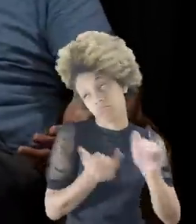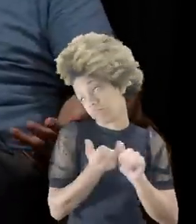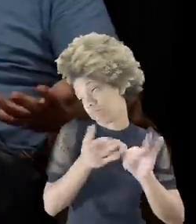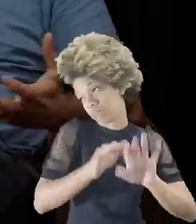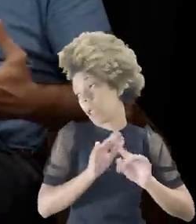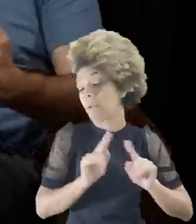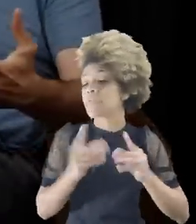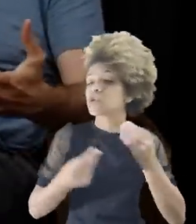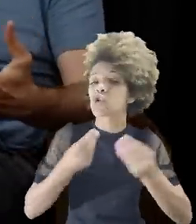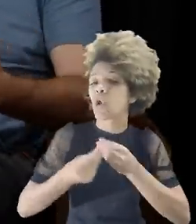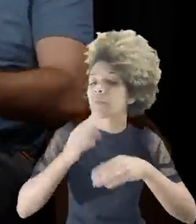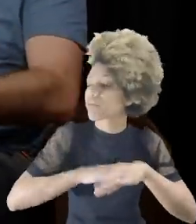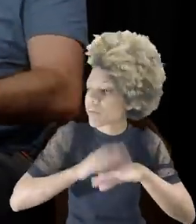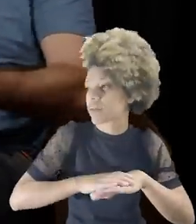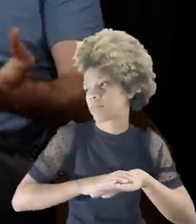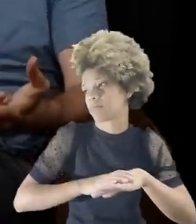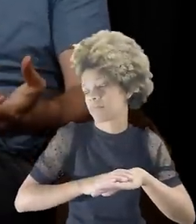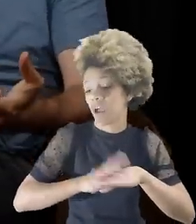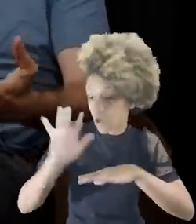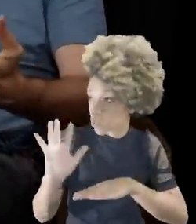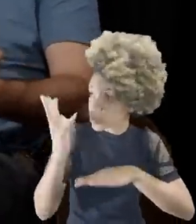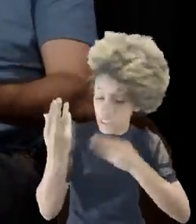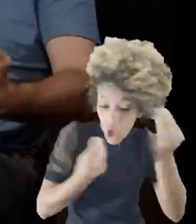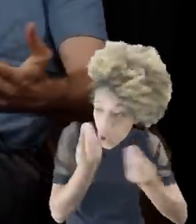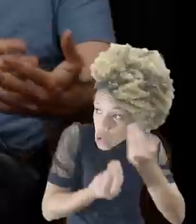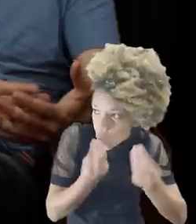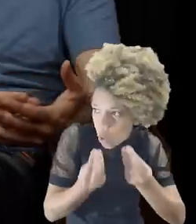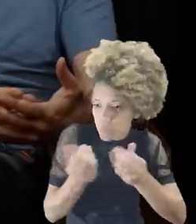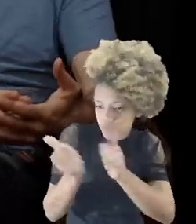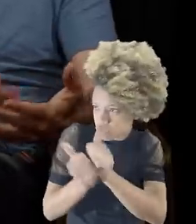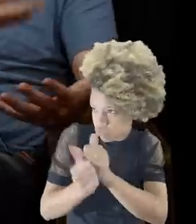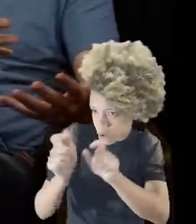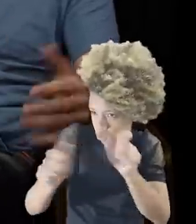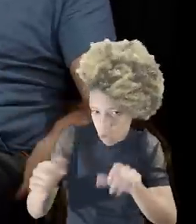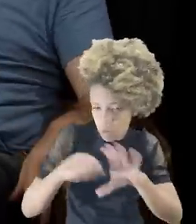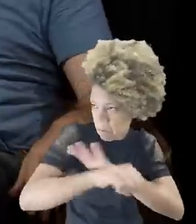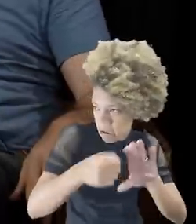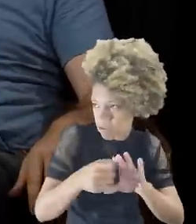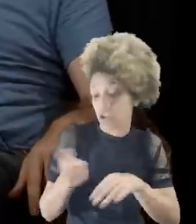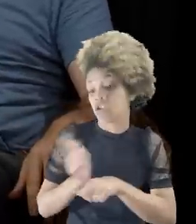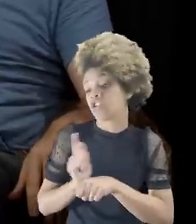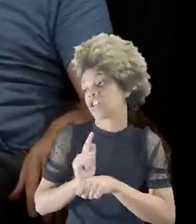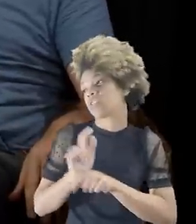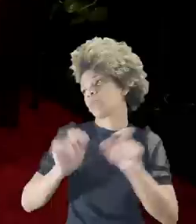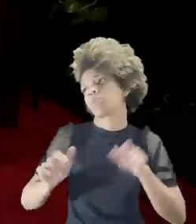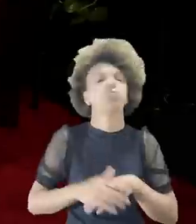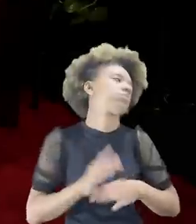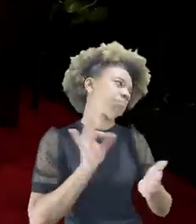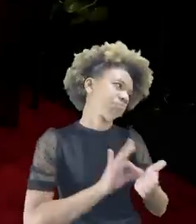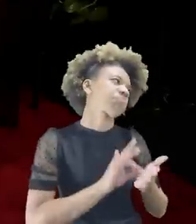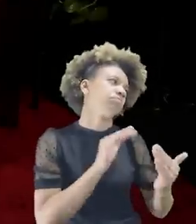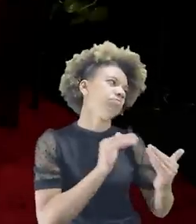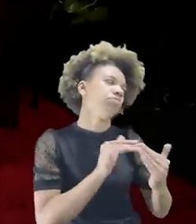né A questão é como é que você faz isso funcionar como é que você faz isso com jogadores gestão de pessoas eu concordo